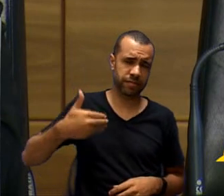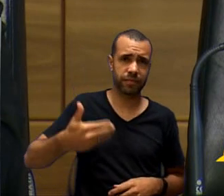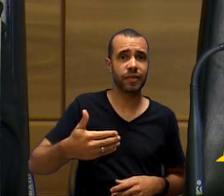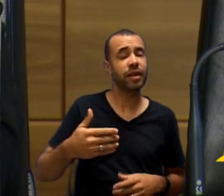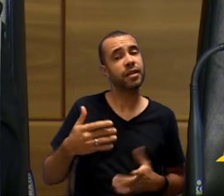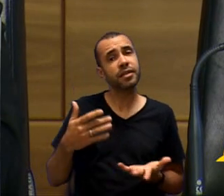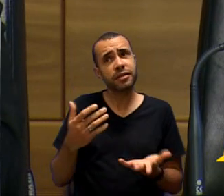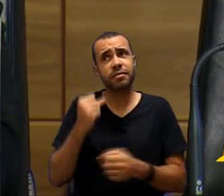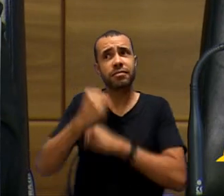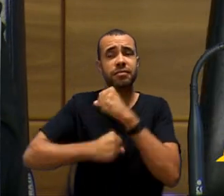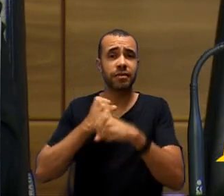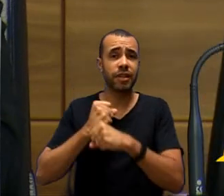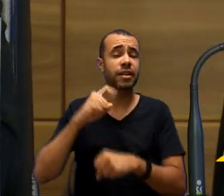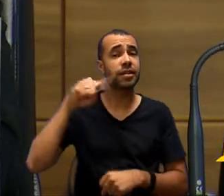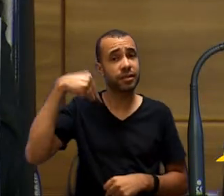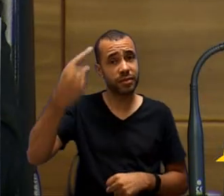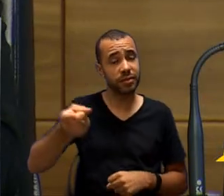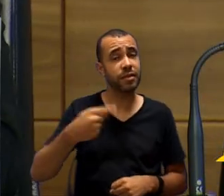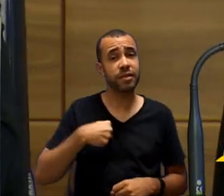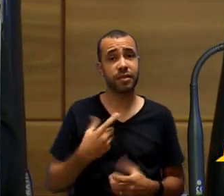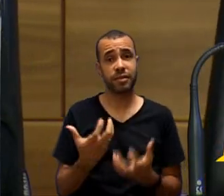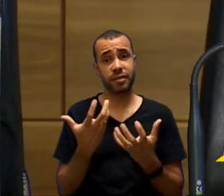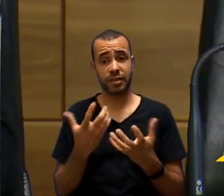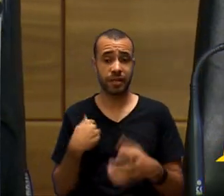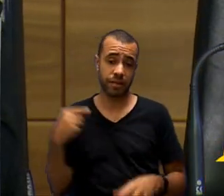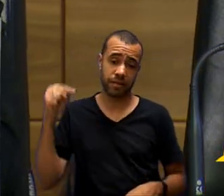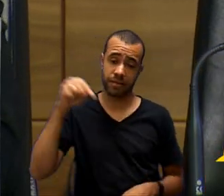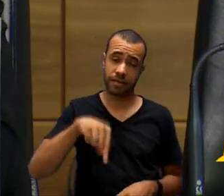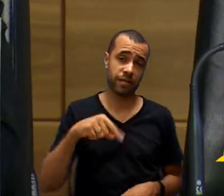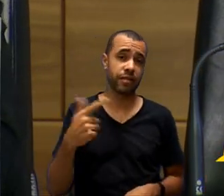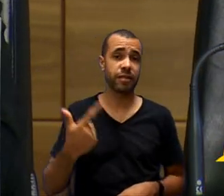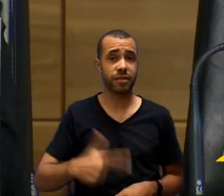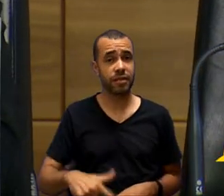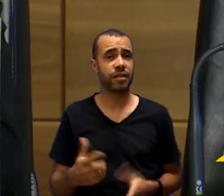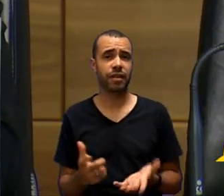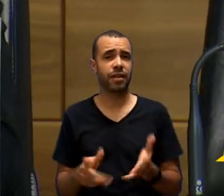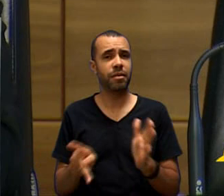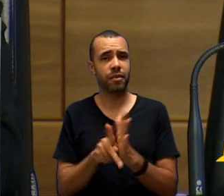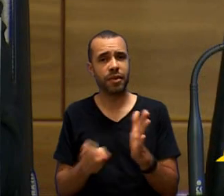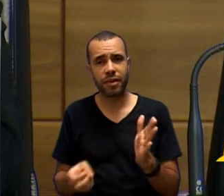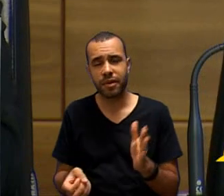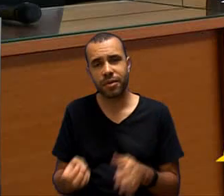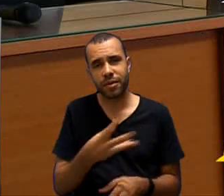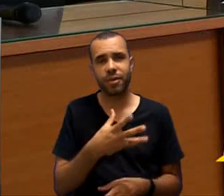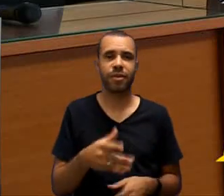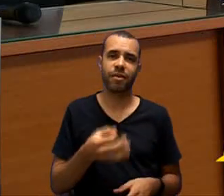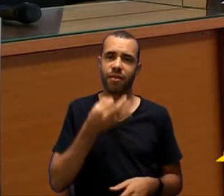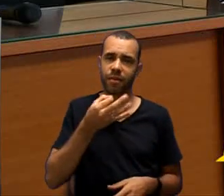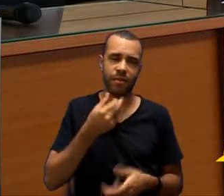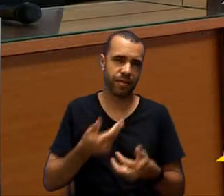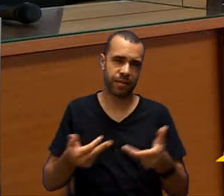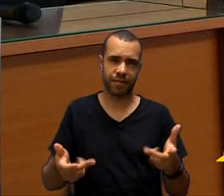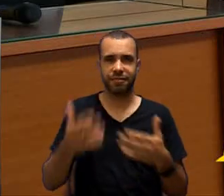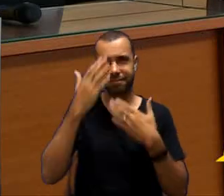espero estar aqui de novo para estar criando novos projetos, moções, etc. Obrigado.